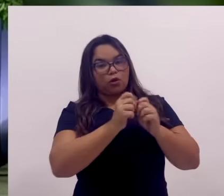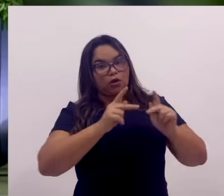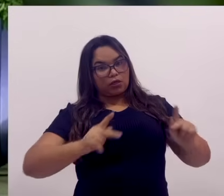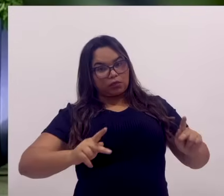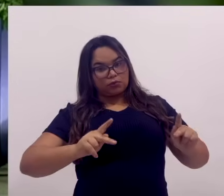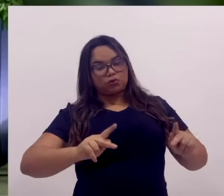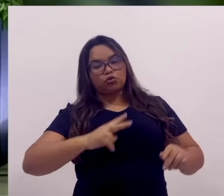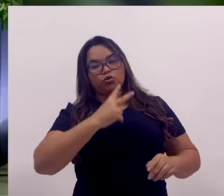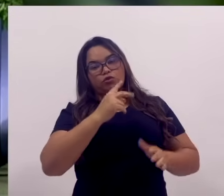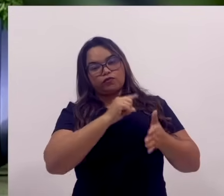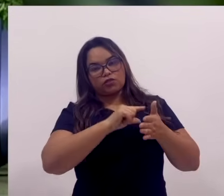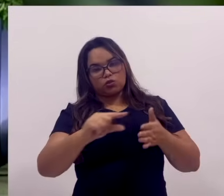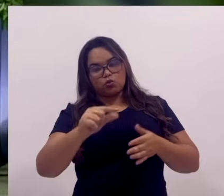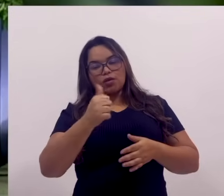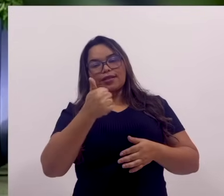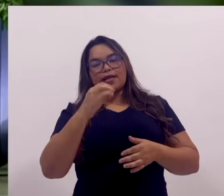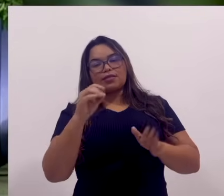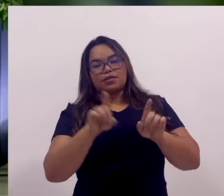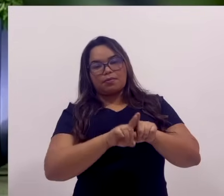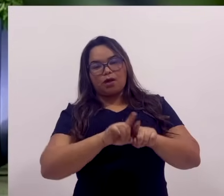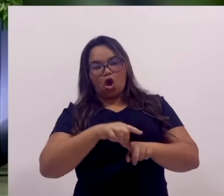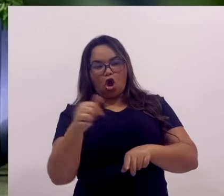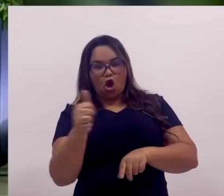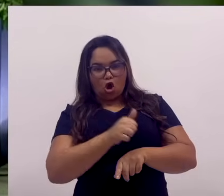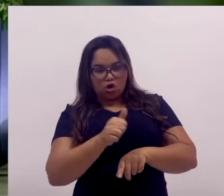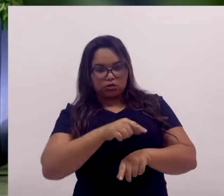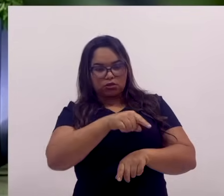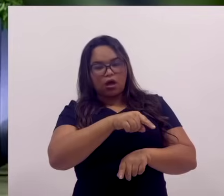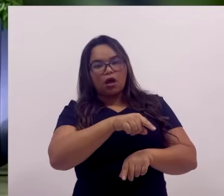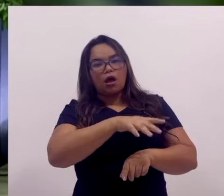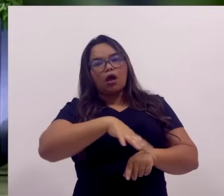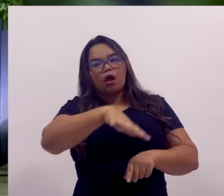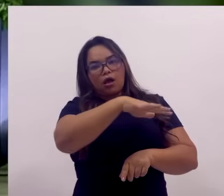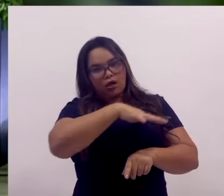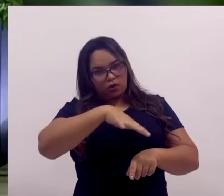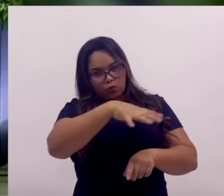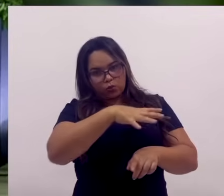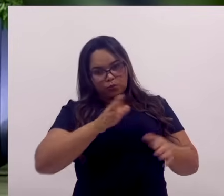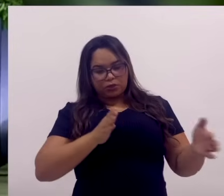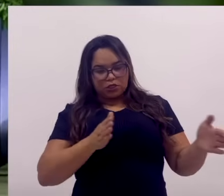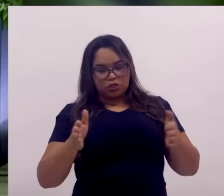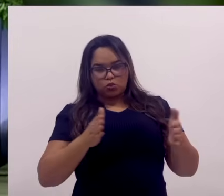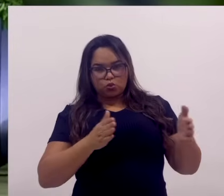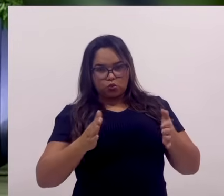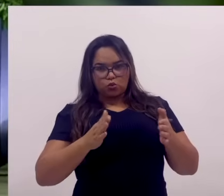está uma igreja que não recebe repreensão. Só há elogios.